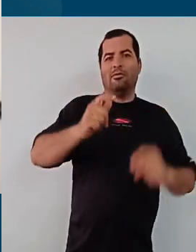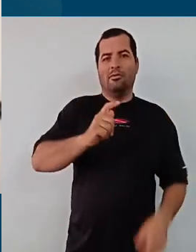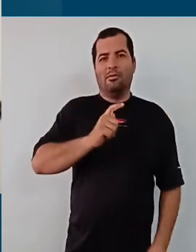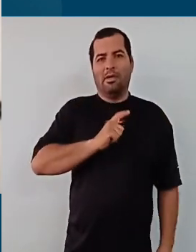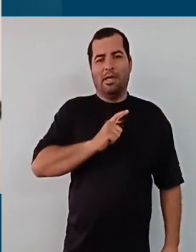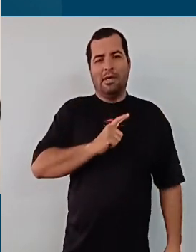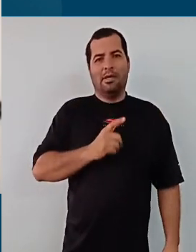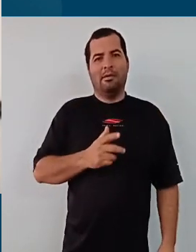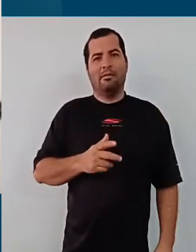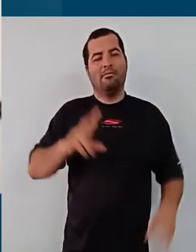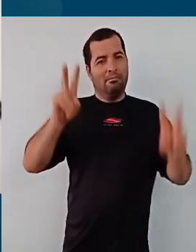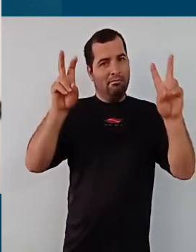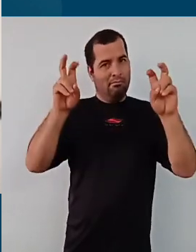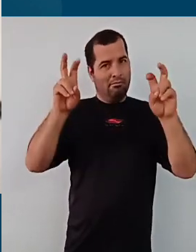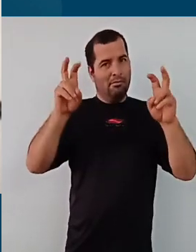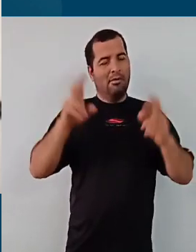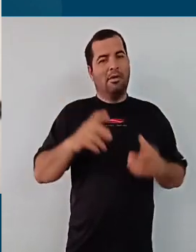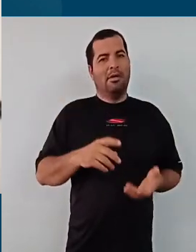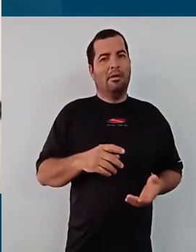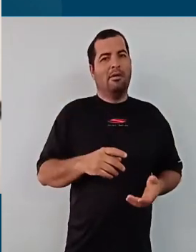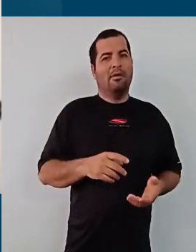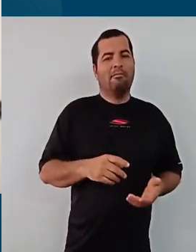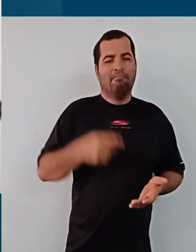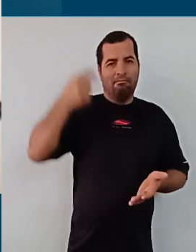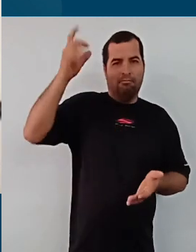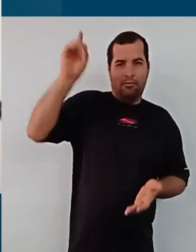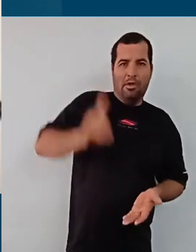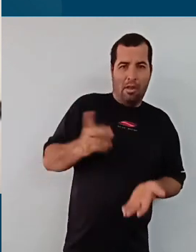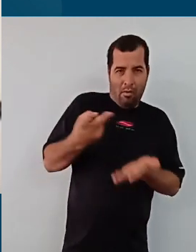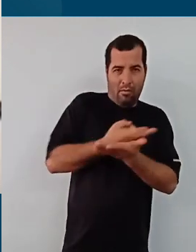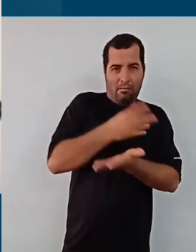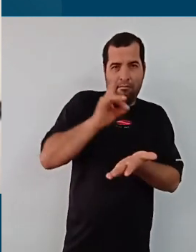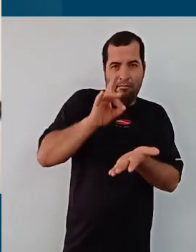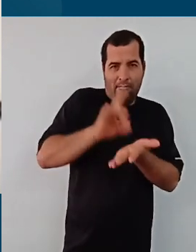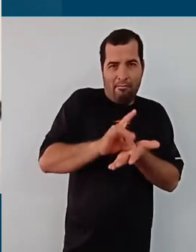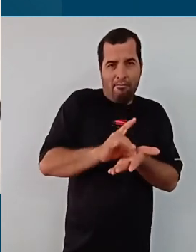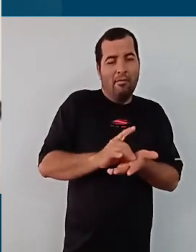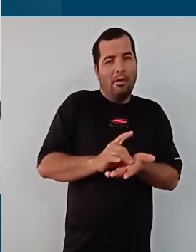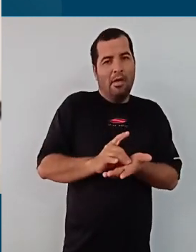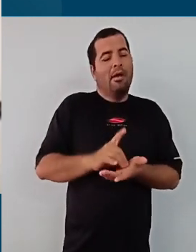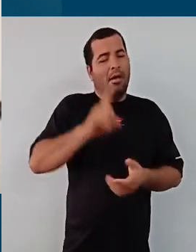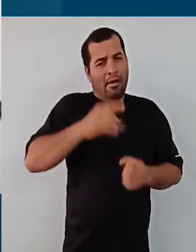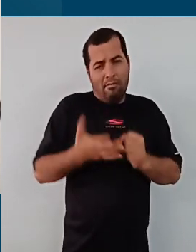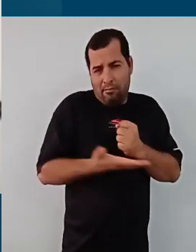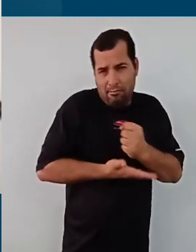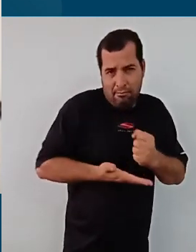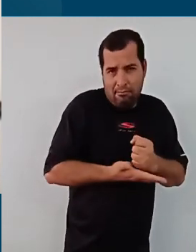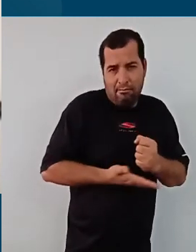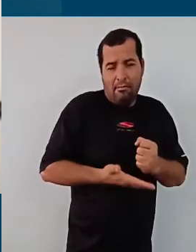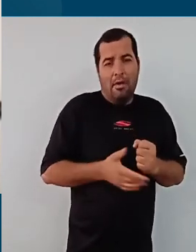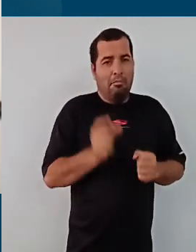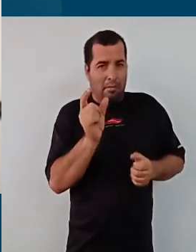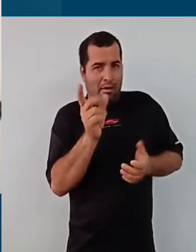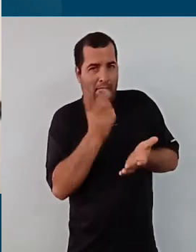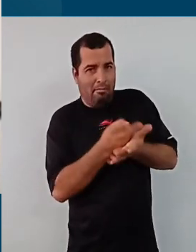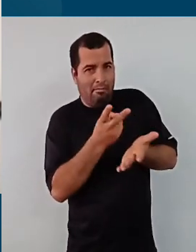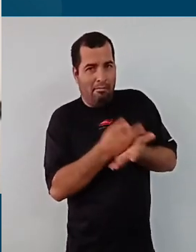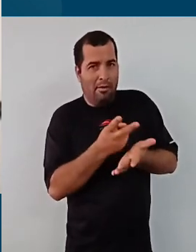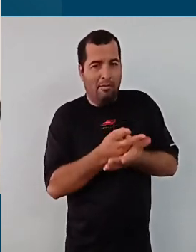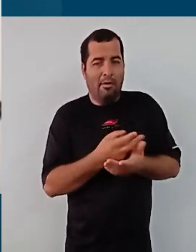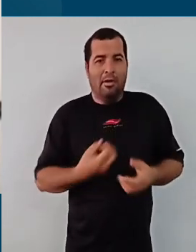à concretização desses direitos, isso é fundamental, volto a repetir, usar a mesma palavra, né, como